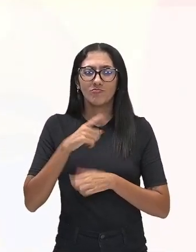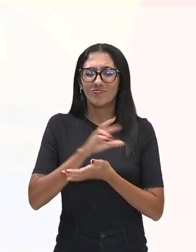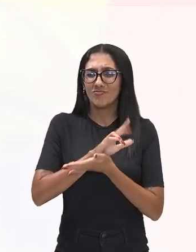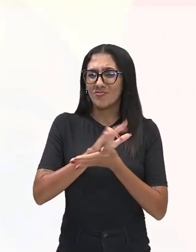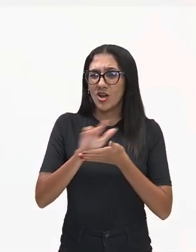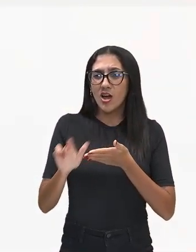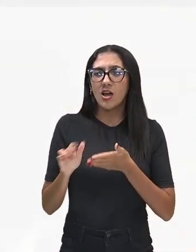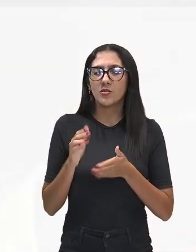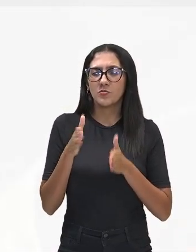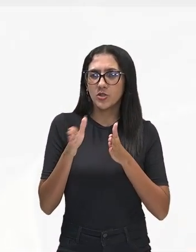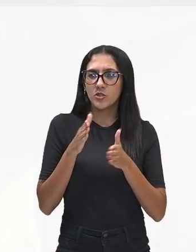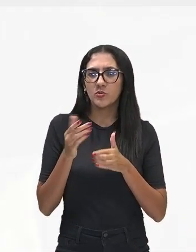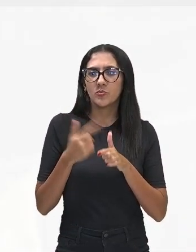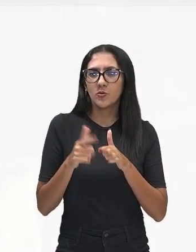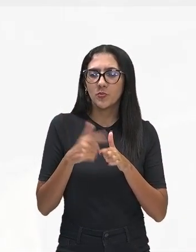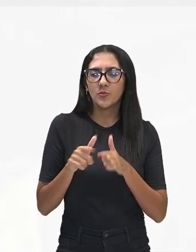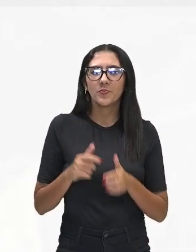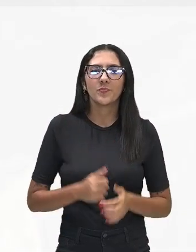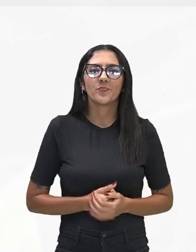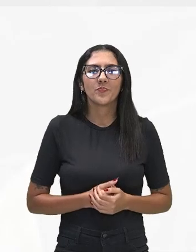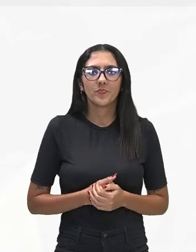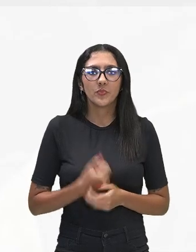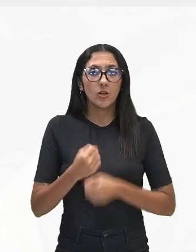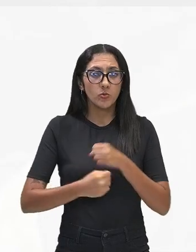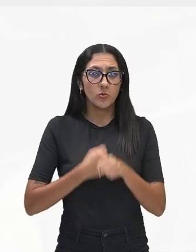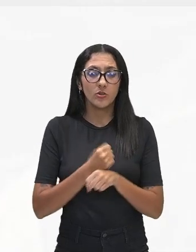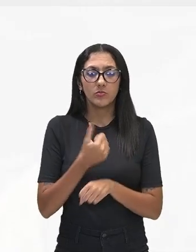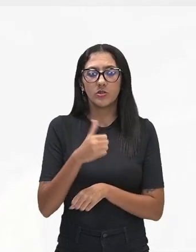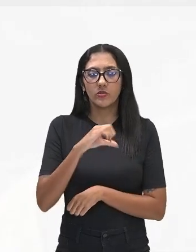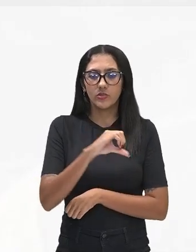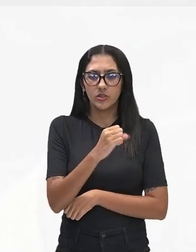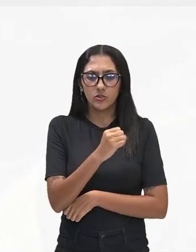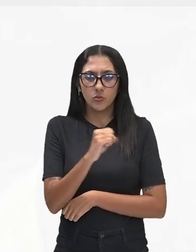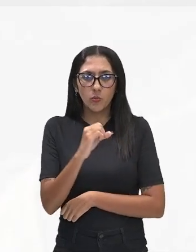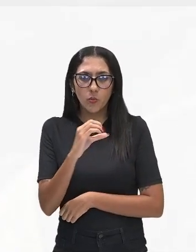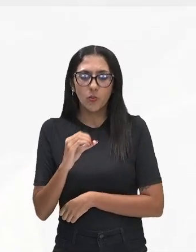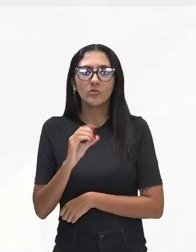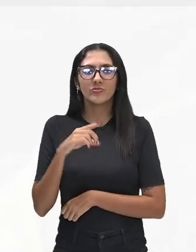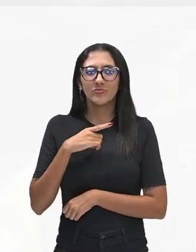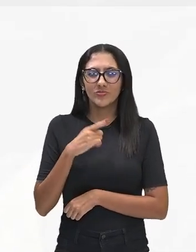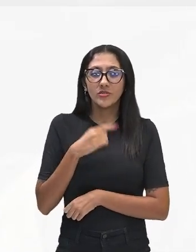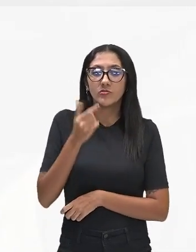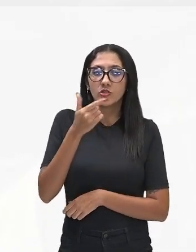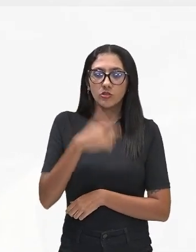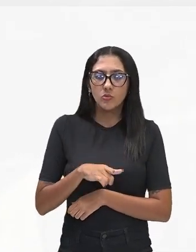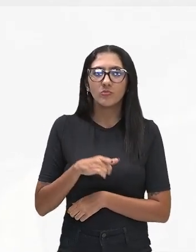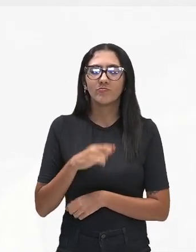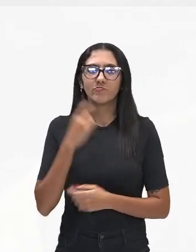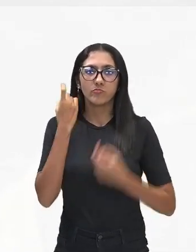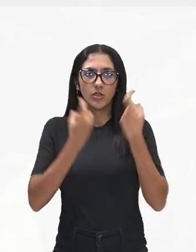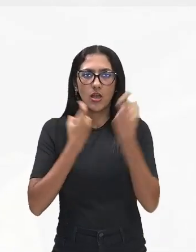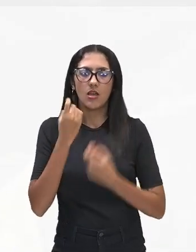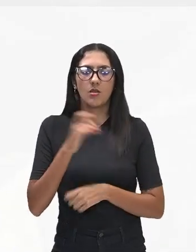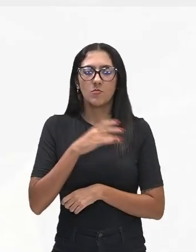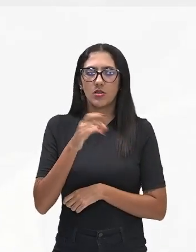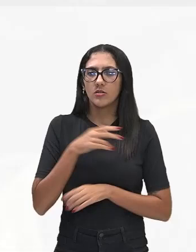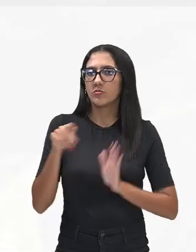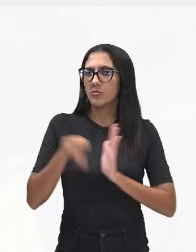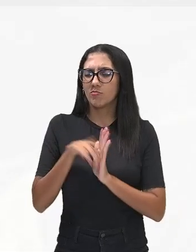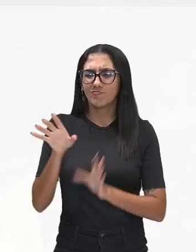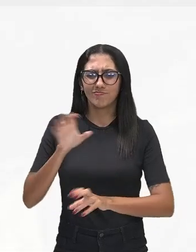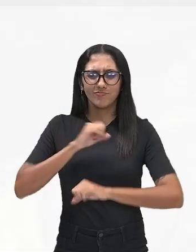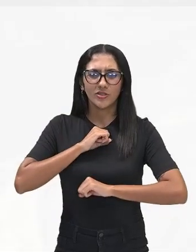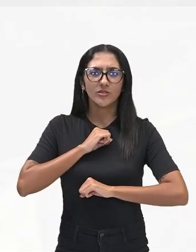anos. Em 1908, houve um surto violento de varíola e o medo da doença passou a ser maior que o da